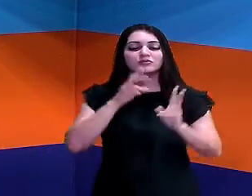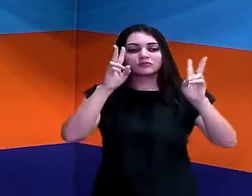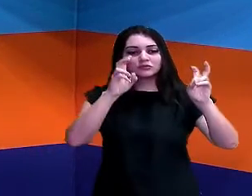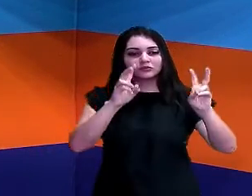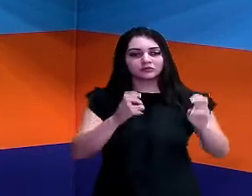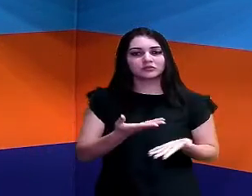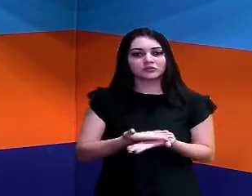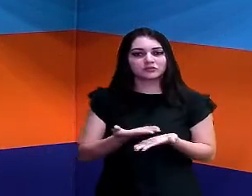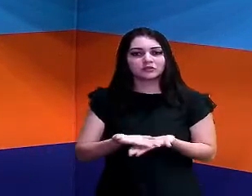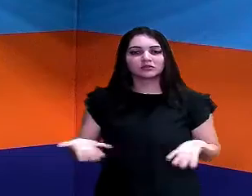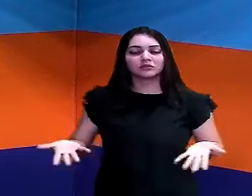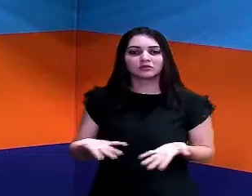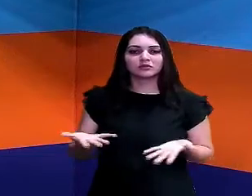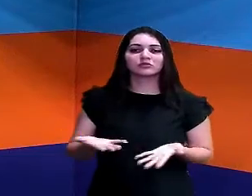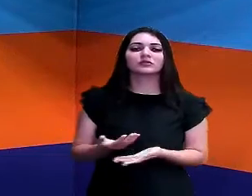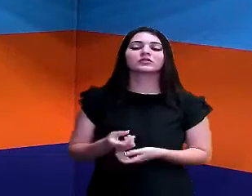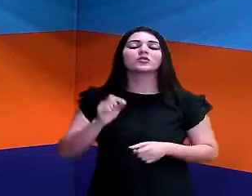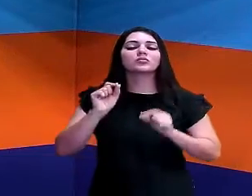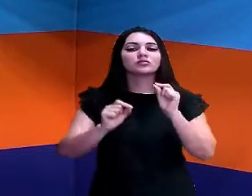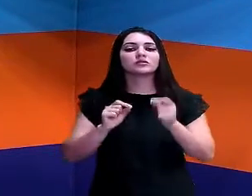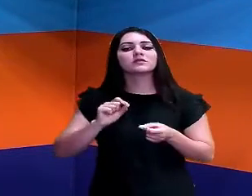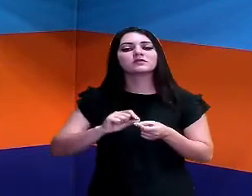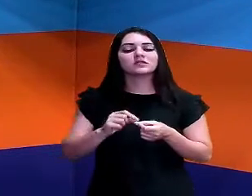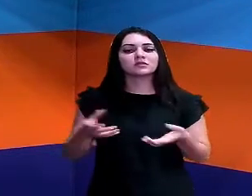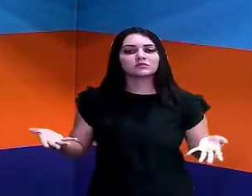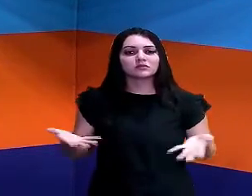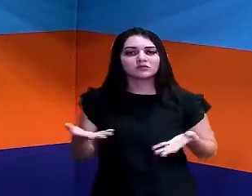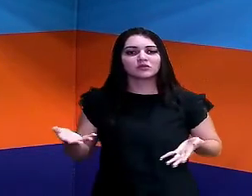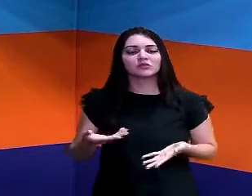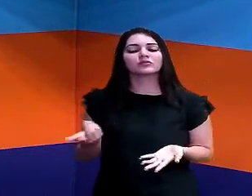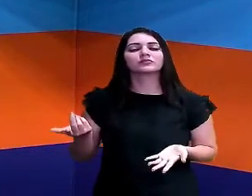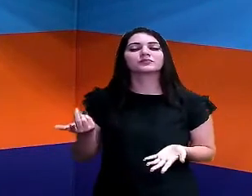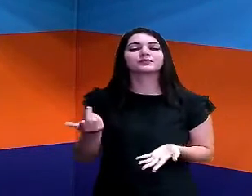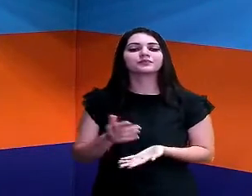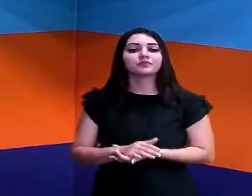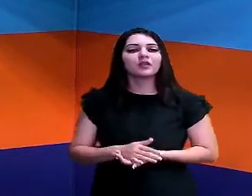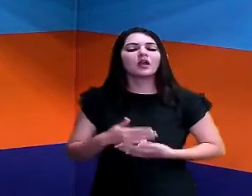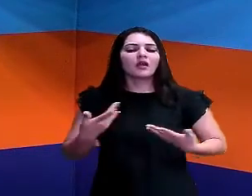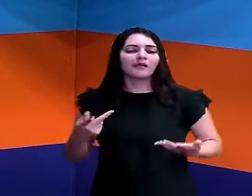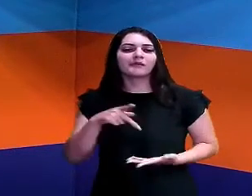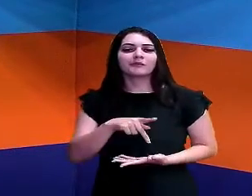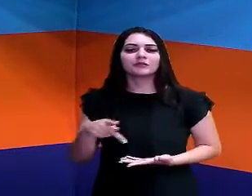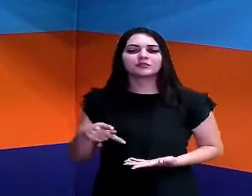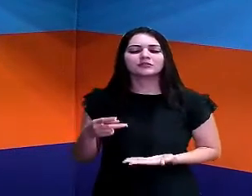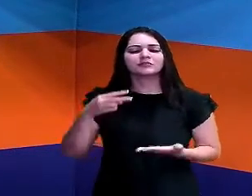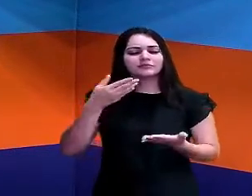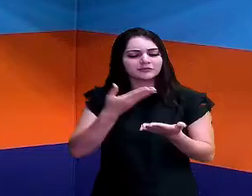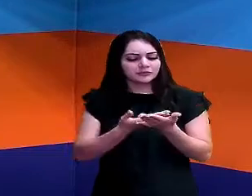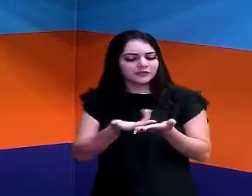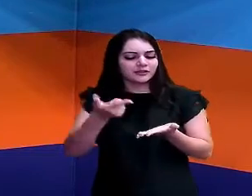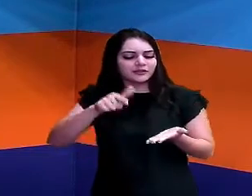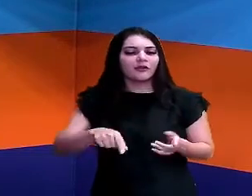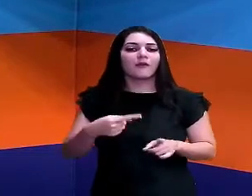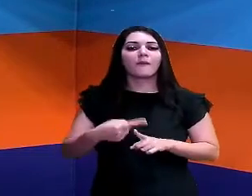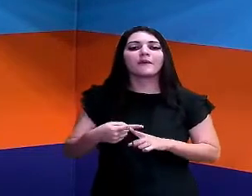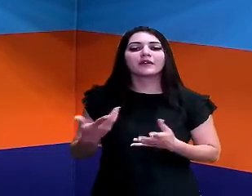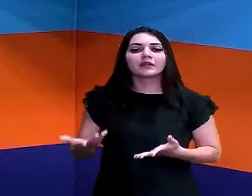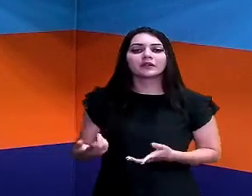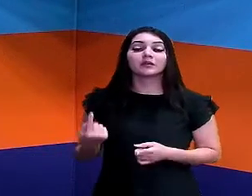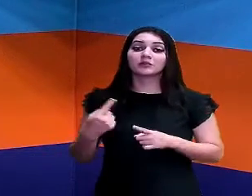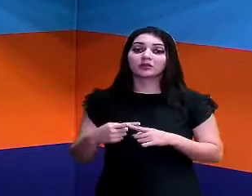estudados hoje, né? O que nós fizemos hoje, nossa revisão, tá? Ah, professora, uma revisão, por quê? Porque nós vamos